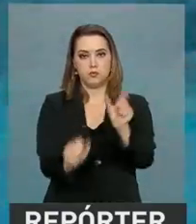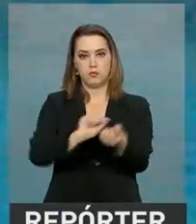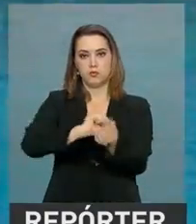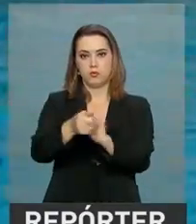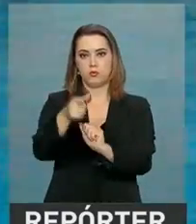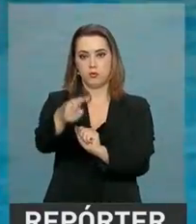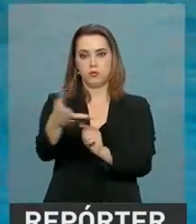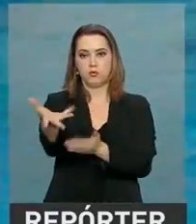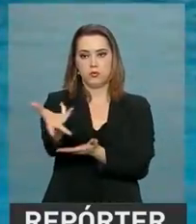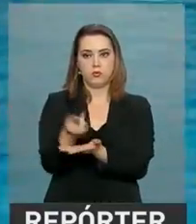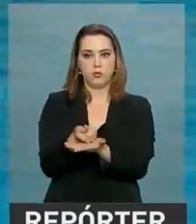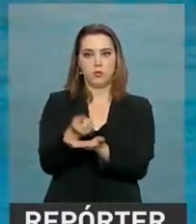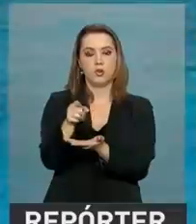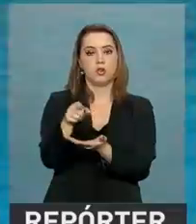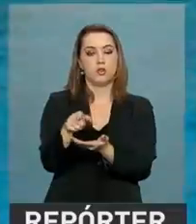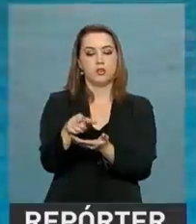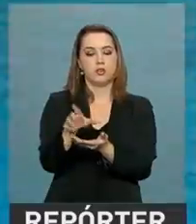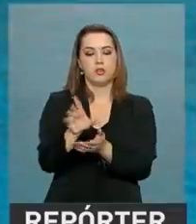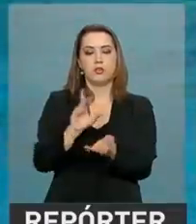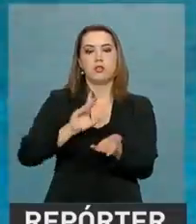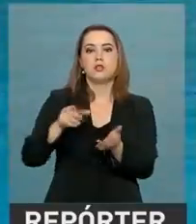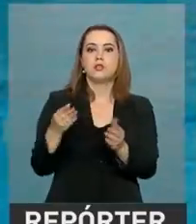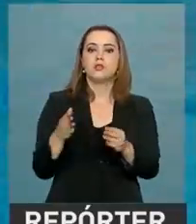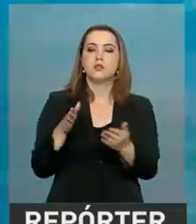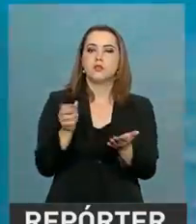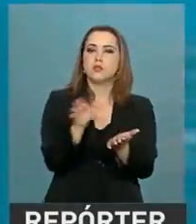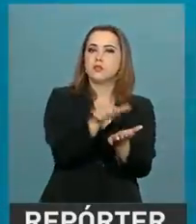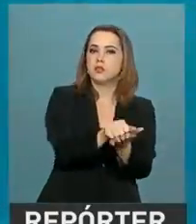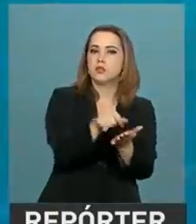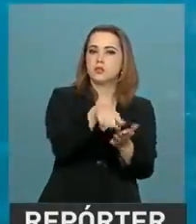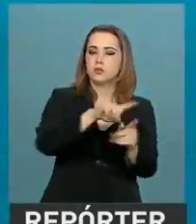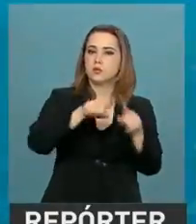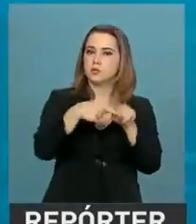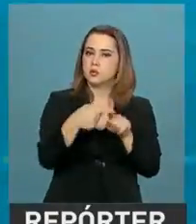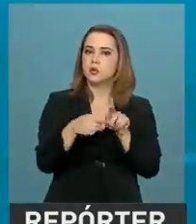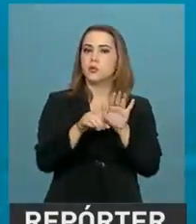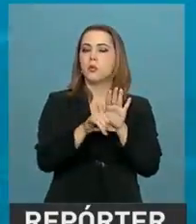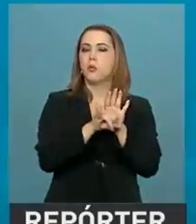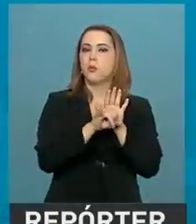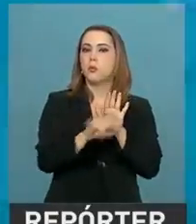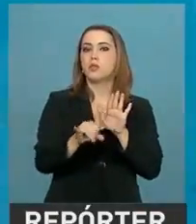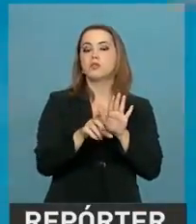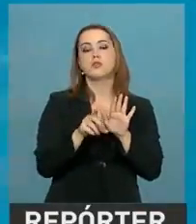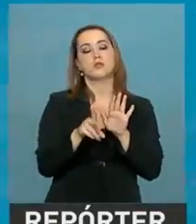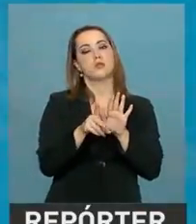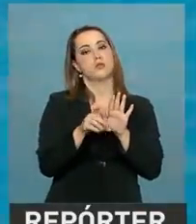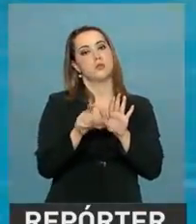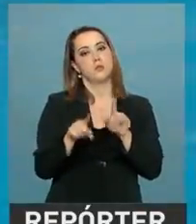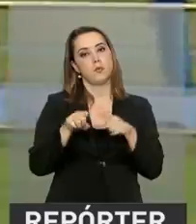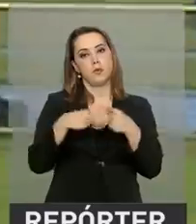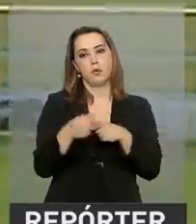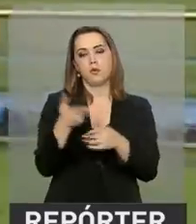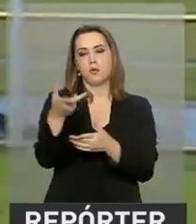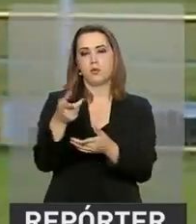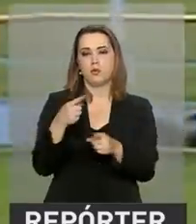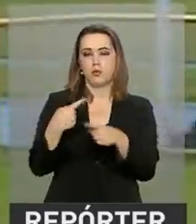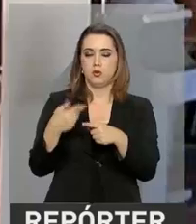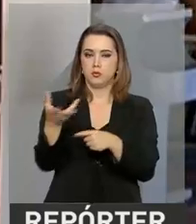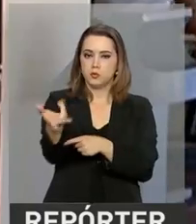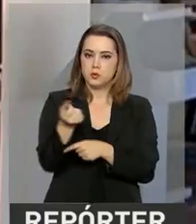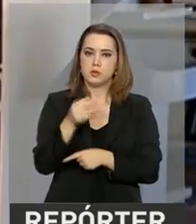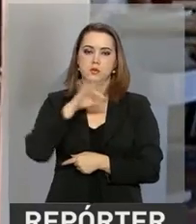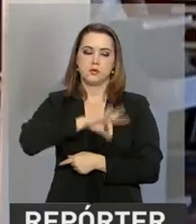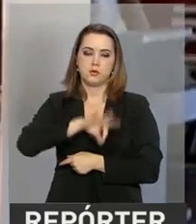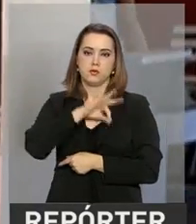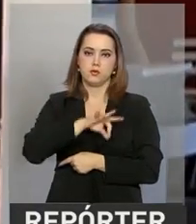são admitidos por editais públicos de seleção e passam a ganhar um salário de acordo com a patente. Além disso, contam com